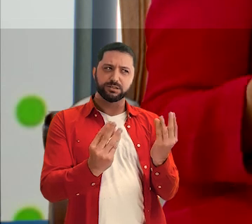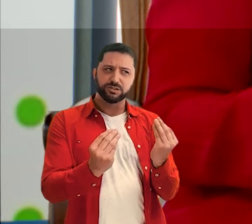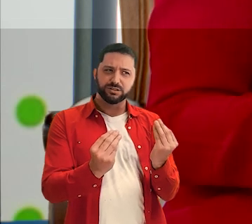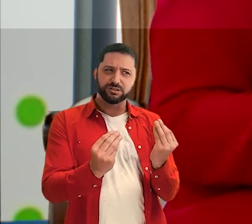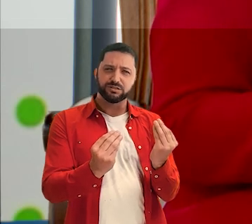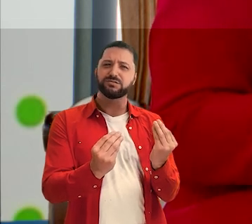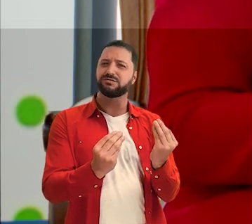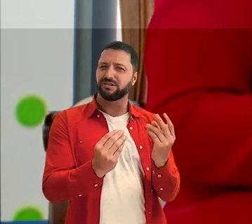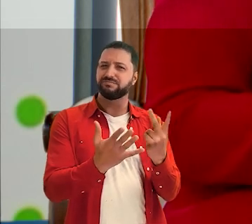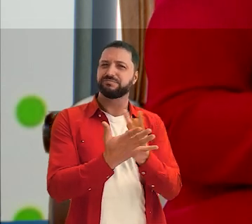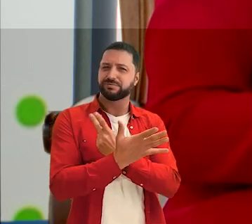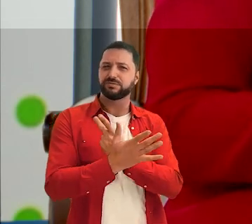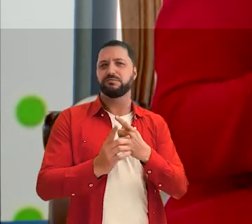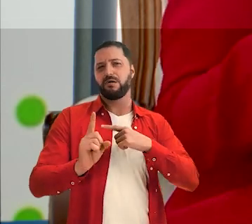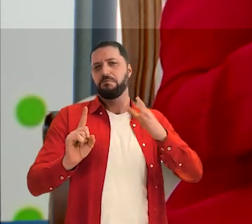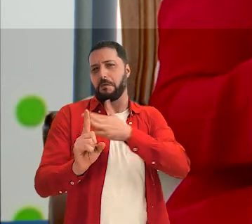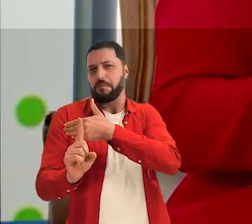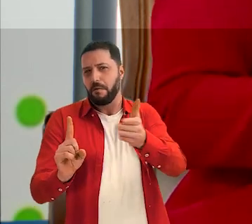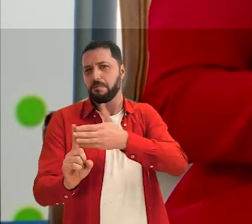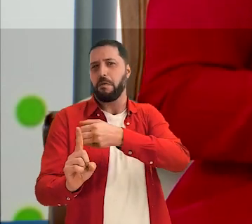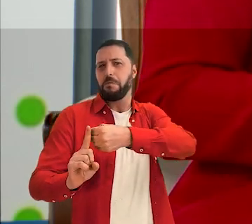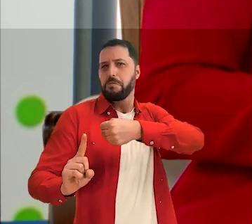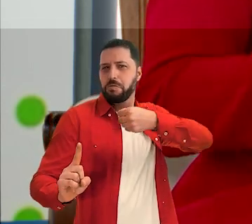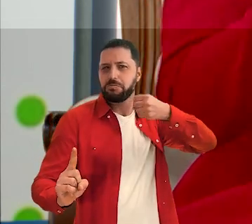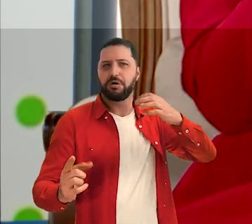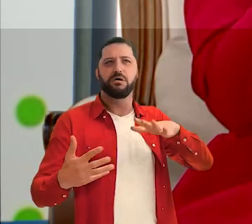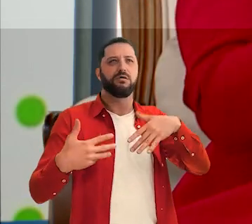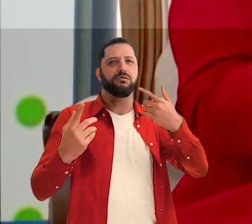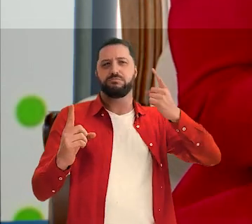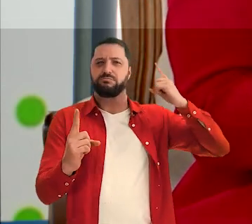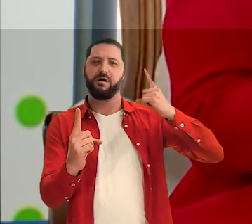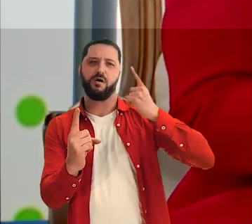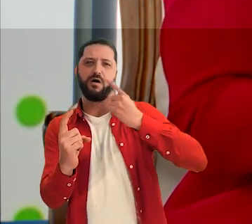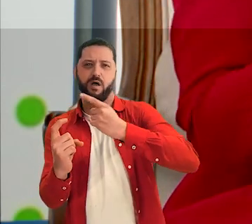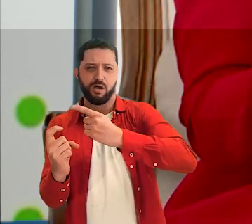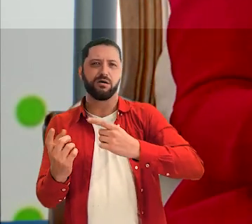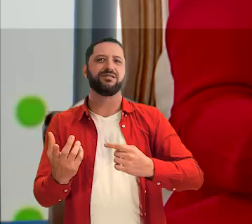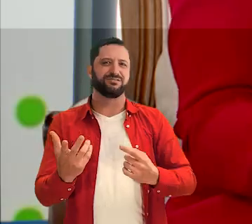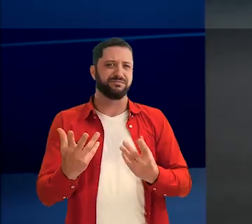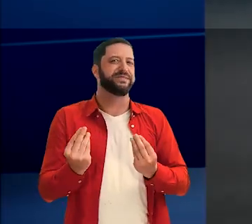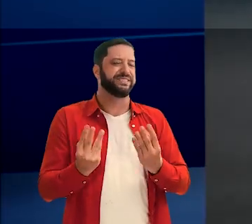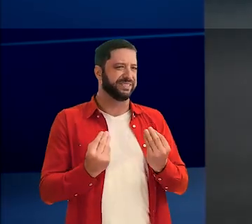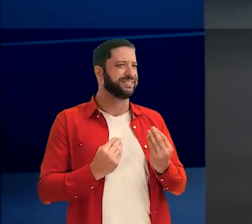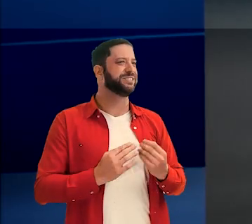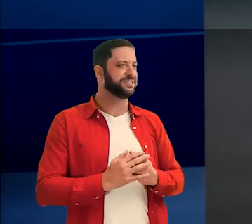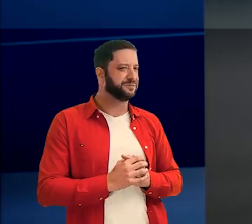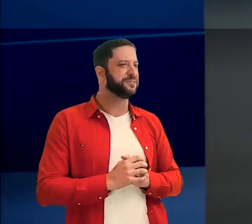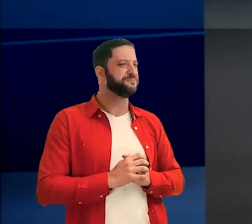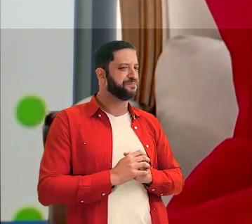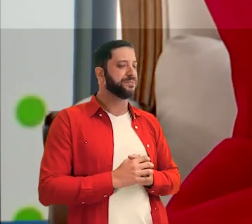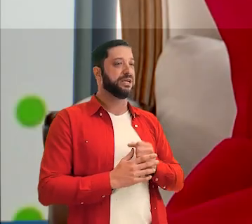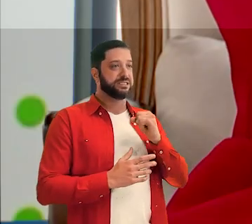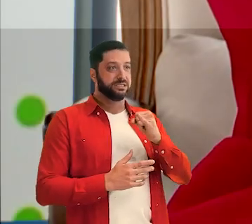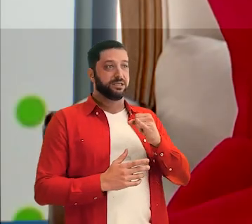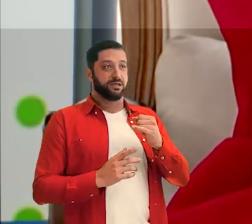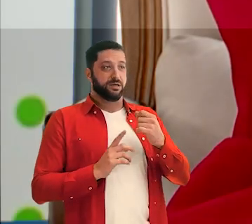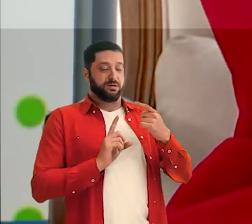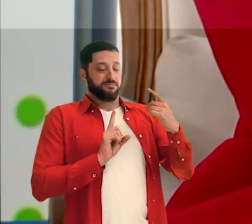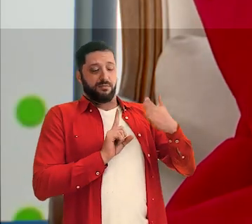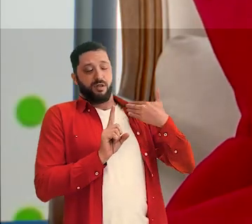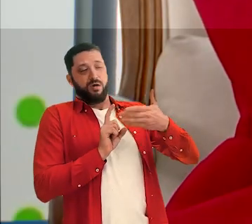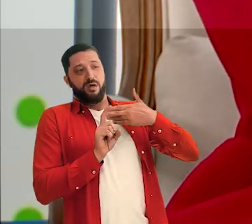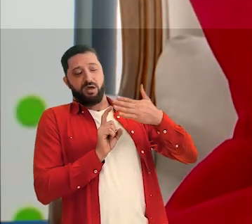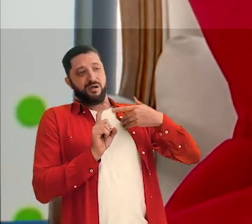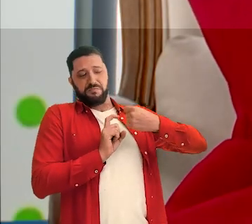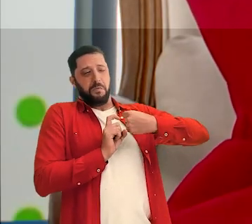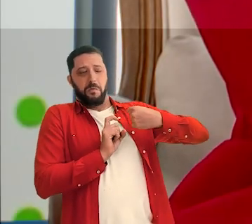dado, um número muito alto também de pessoas que passaram por abuso físico ou abuso emocional. Mas quando a pessoa passa